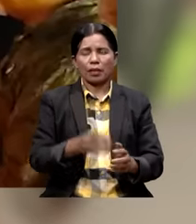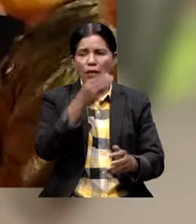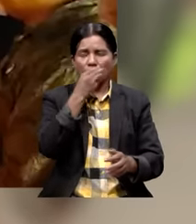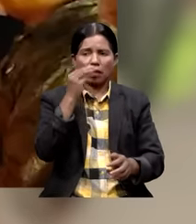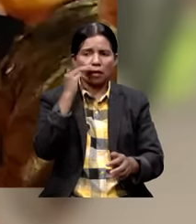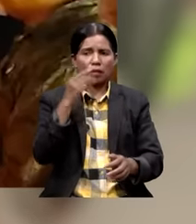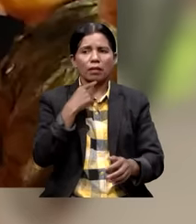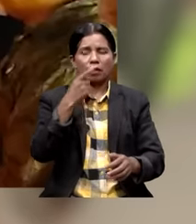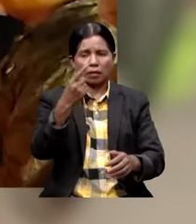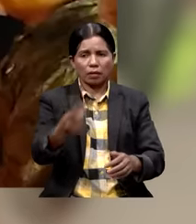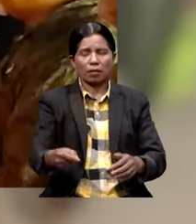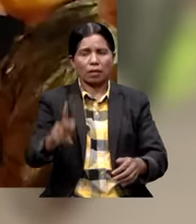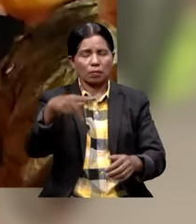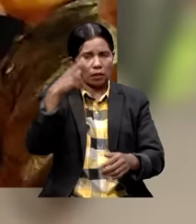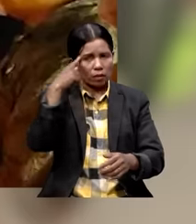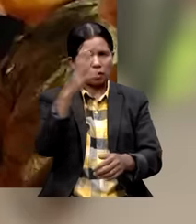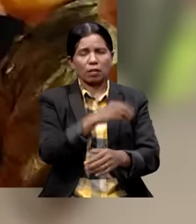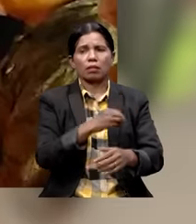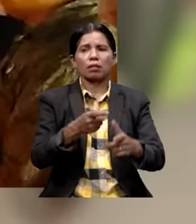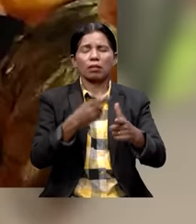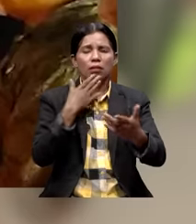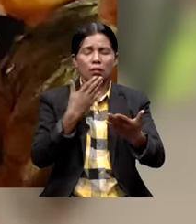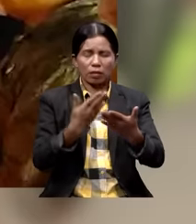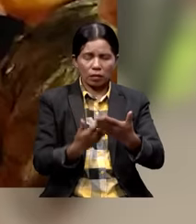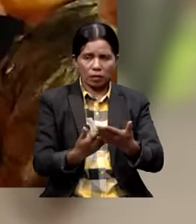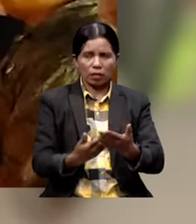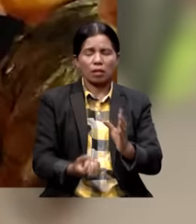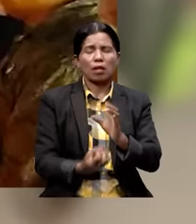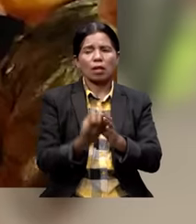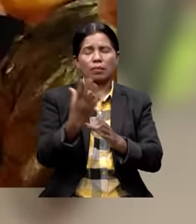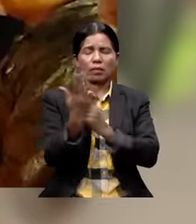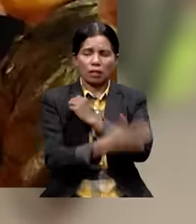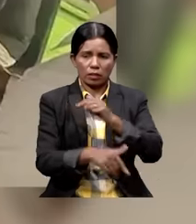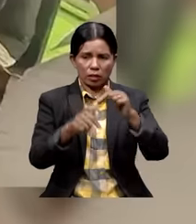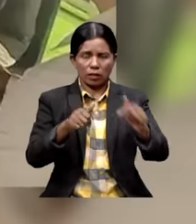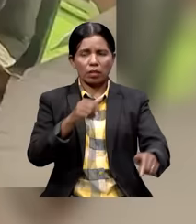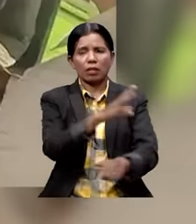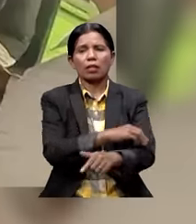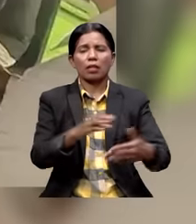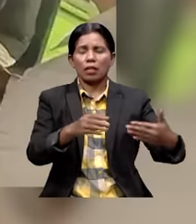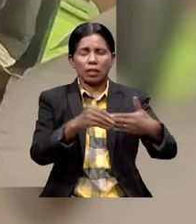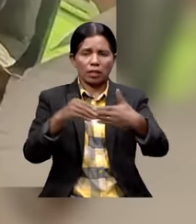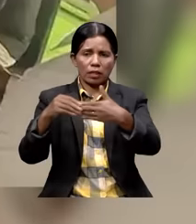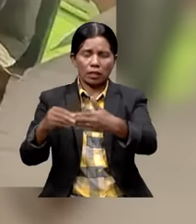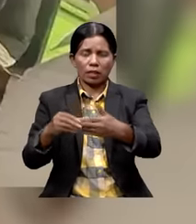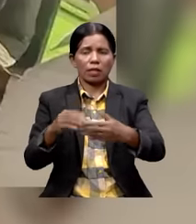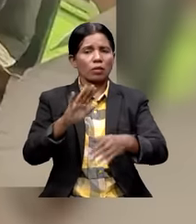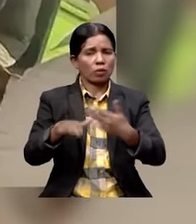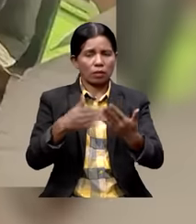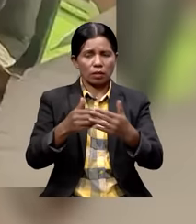Mos prefere liu política reconciliação Mos tem que aburas e arrelaram liu entre líder resistência Sira ou de